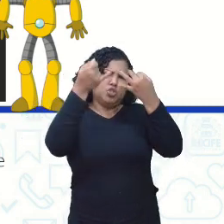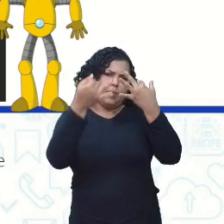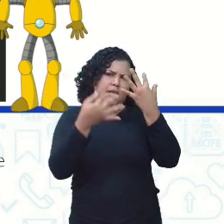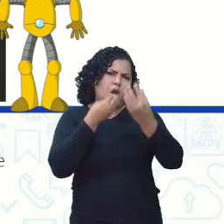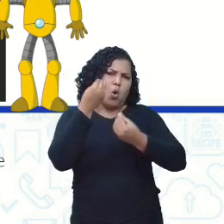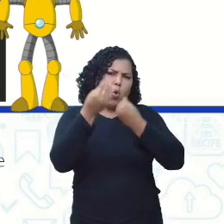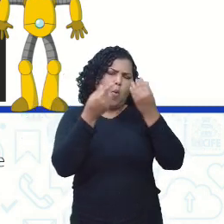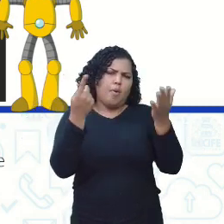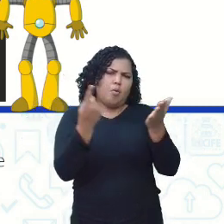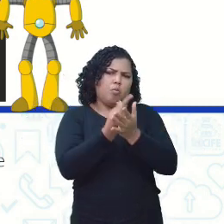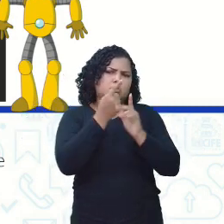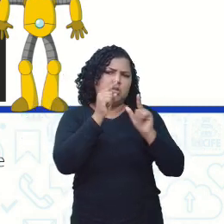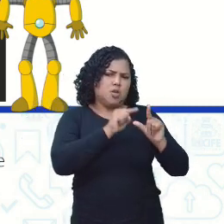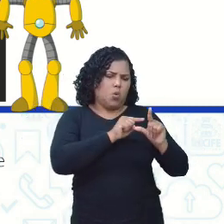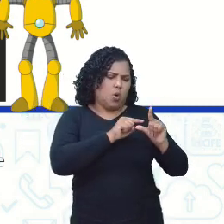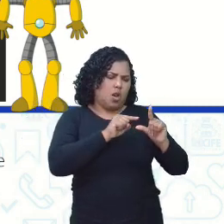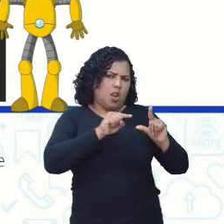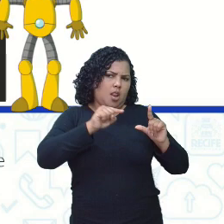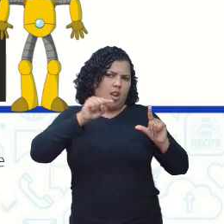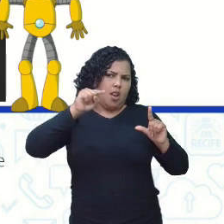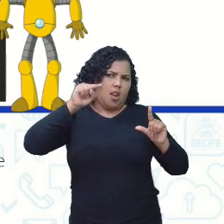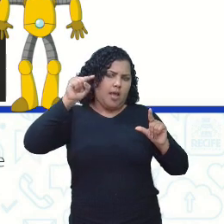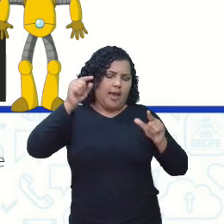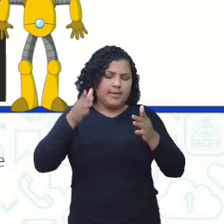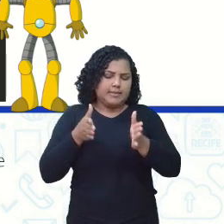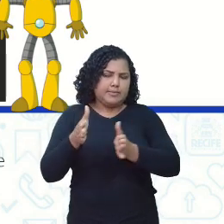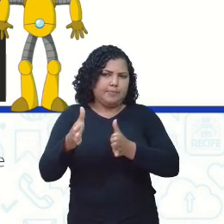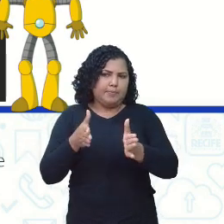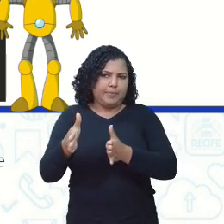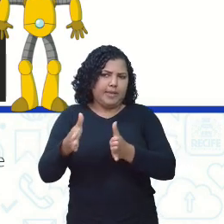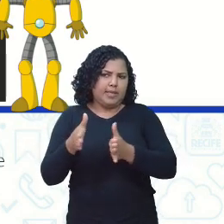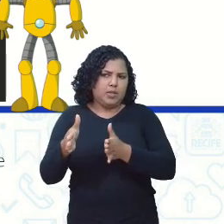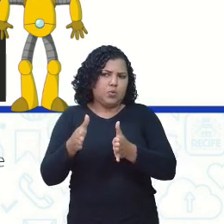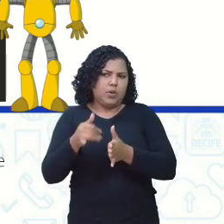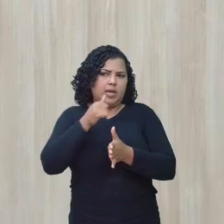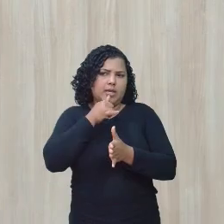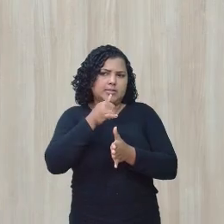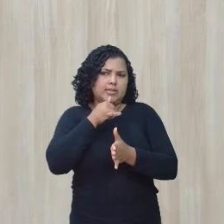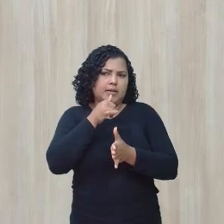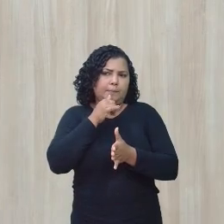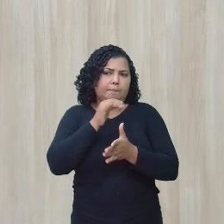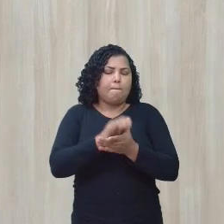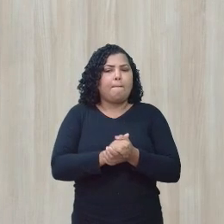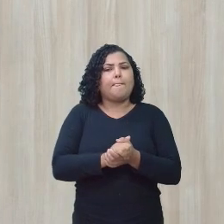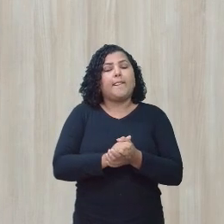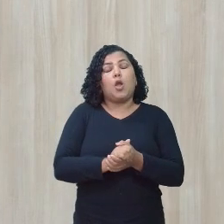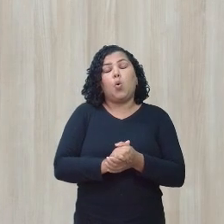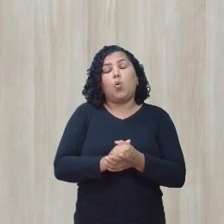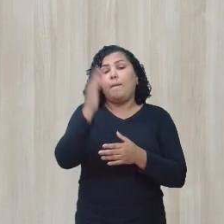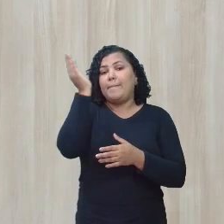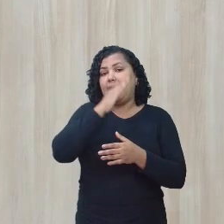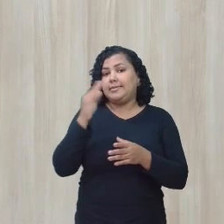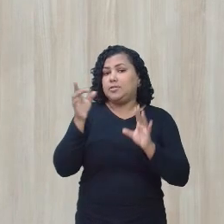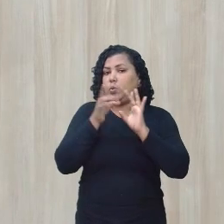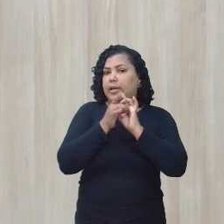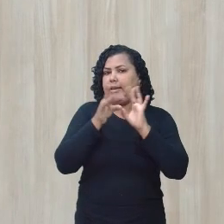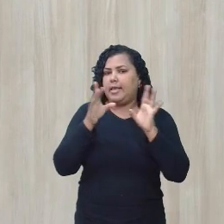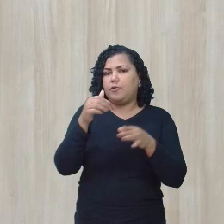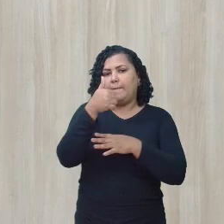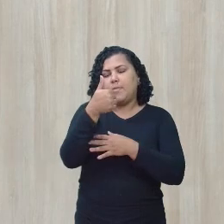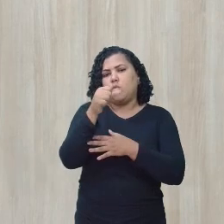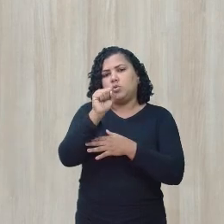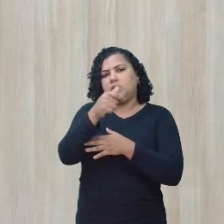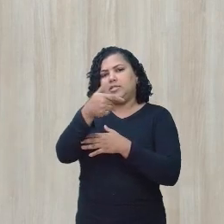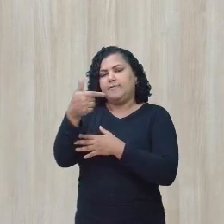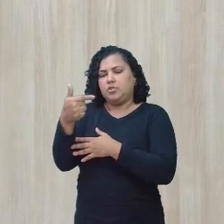só para vocês terem uma ideia, esse período final, né, quando o Brasil se tornou independente em 1822, havia um compromisso de que o Brasil